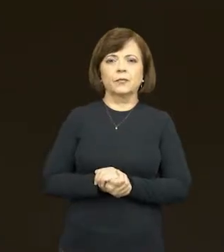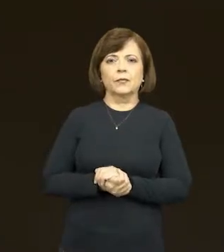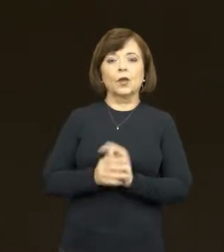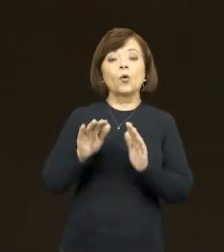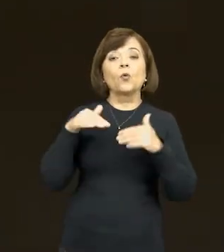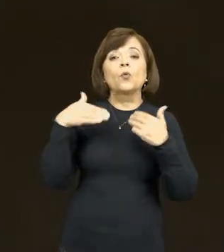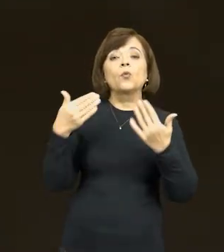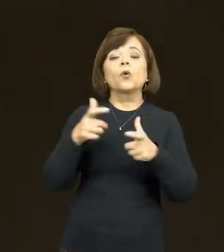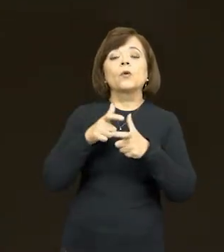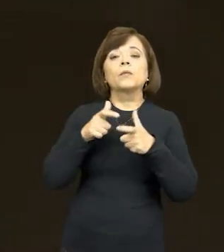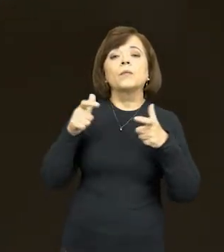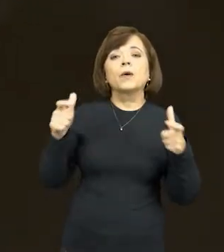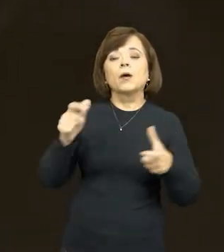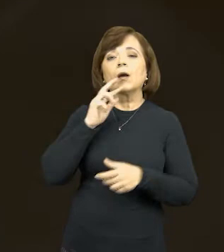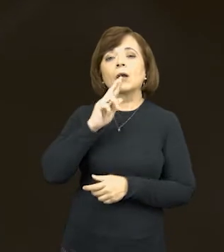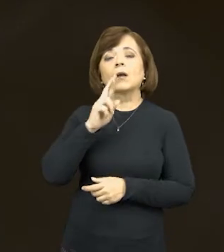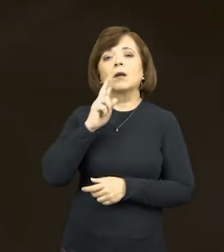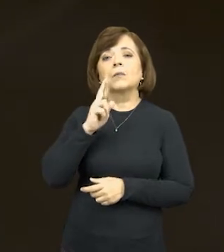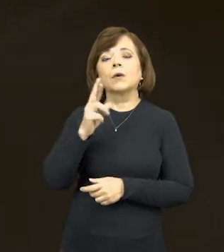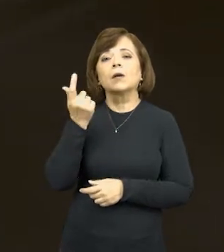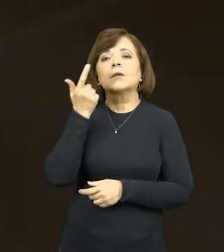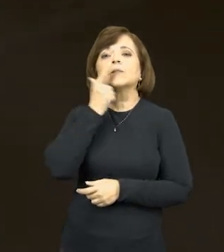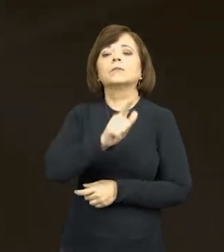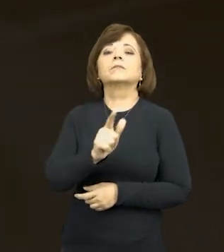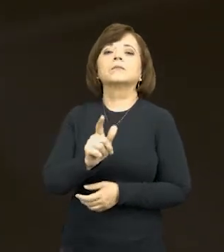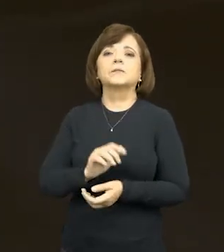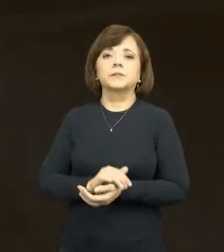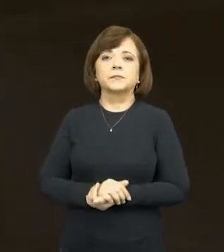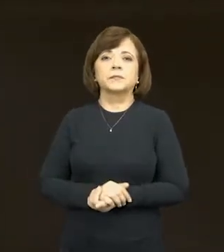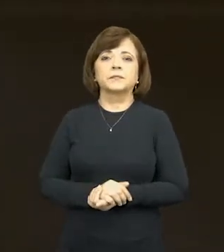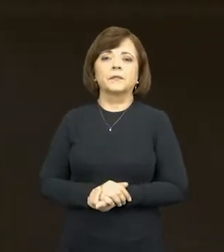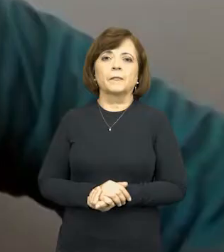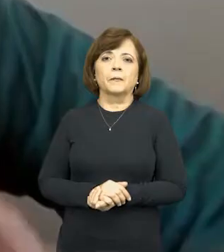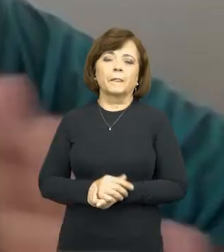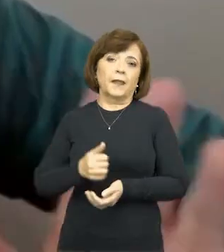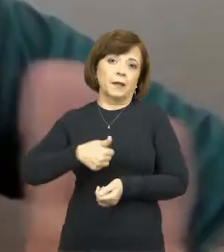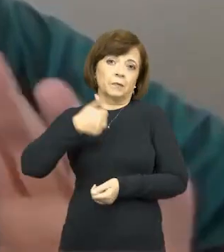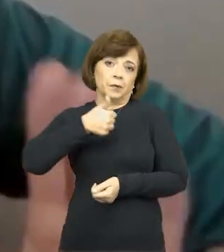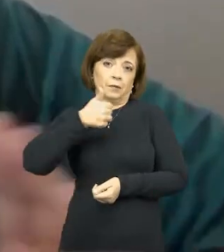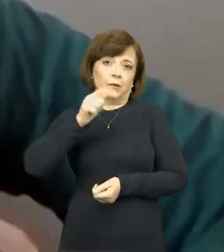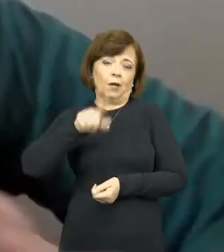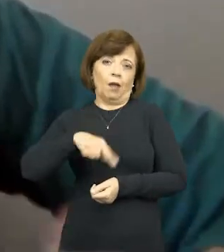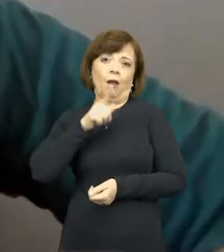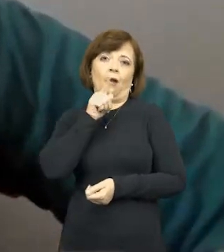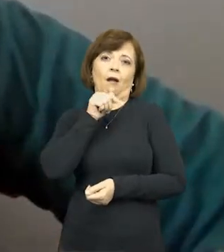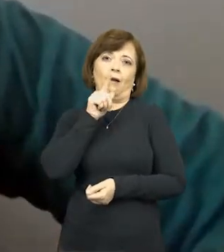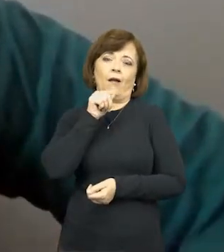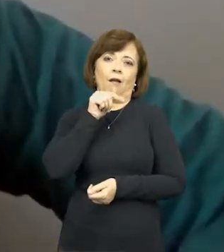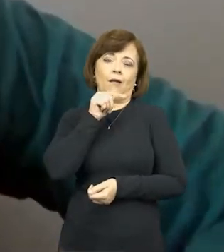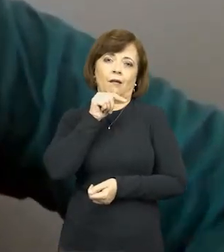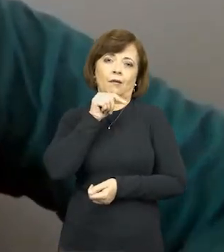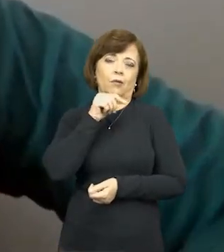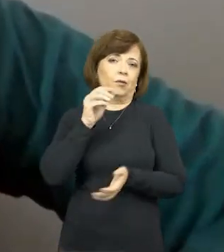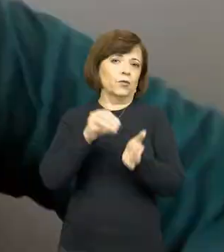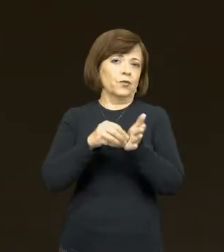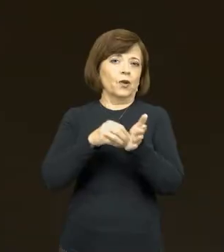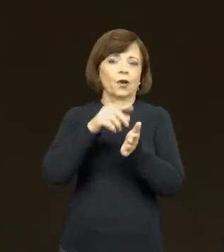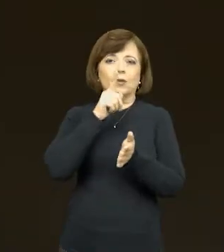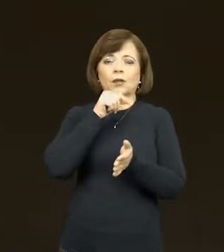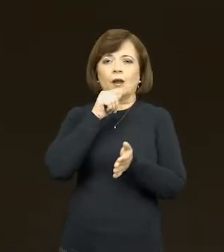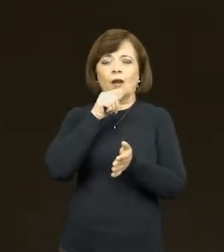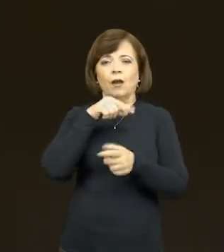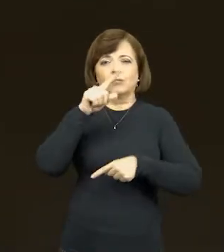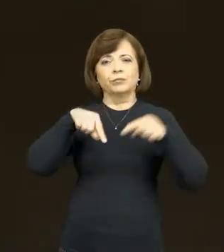as maiores reclamações que o MPRJ constata? O primeiro absoluto é a água, tá?